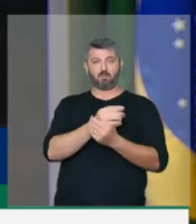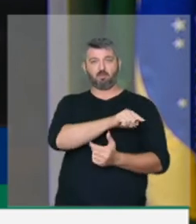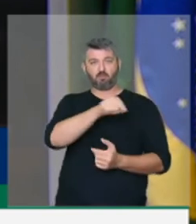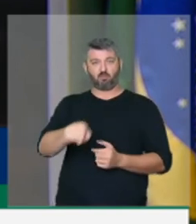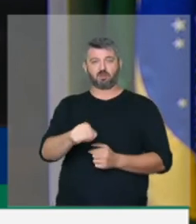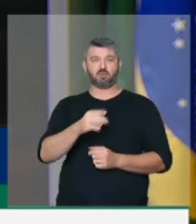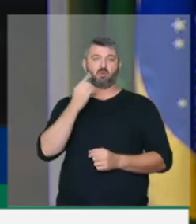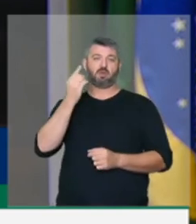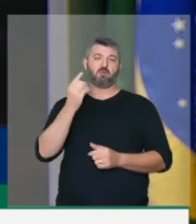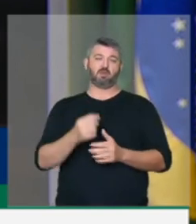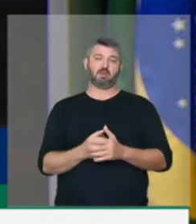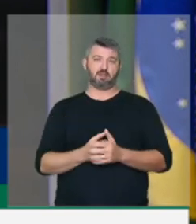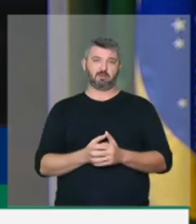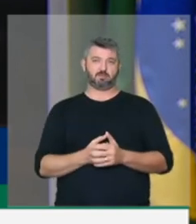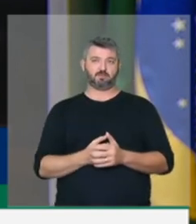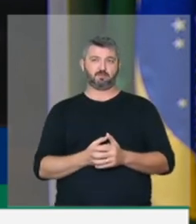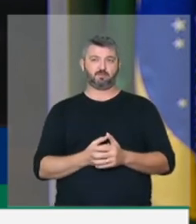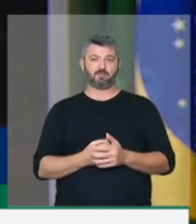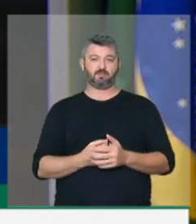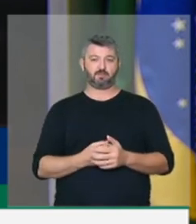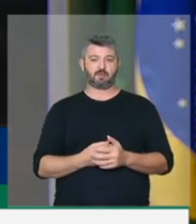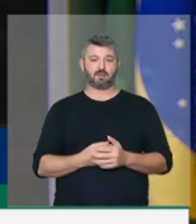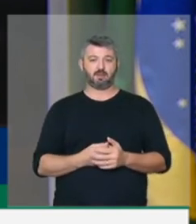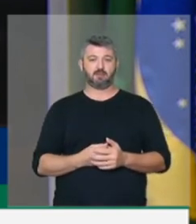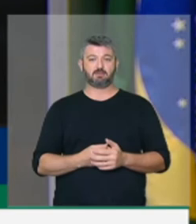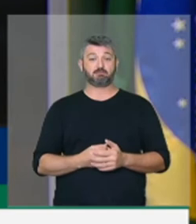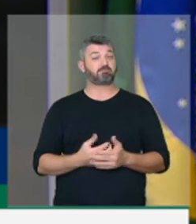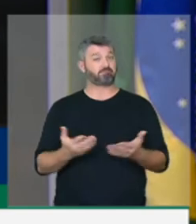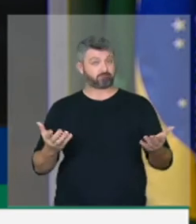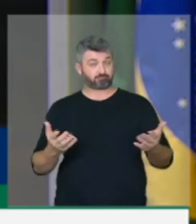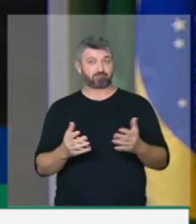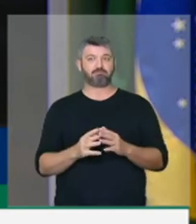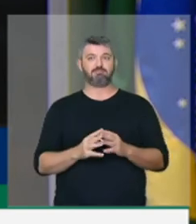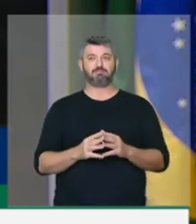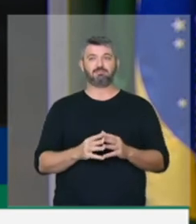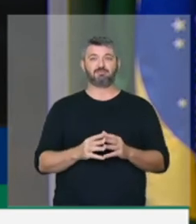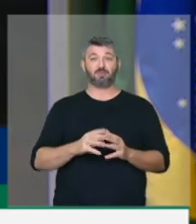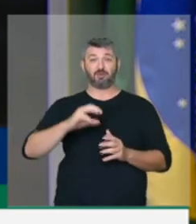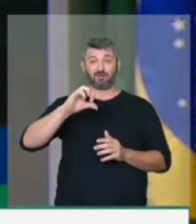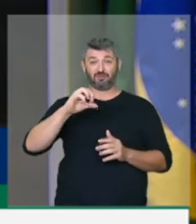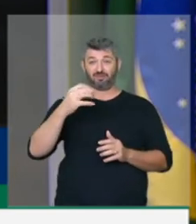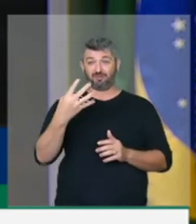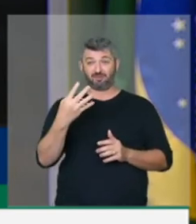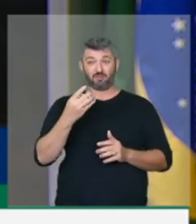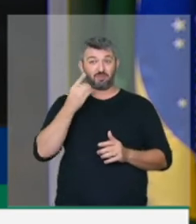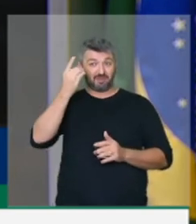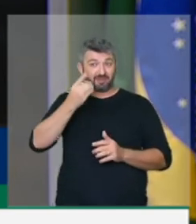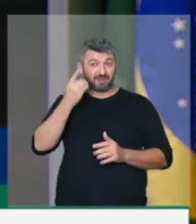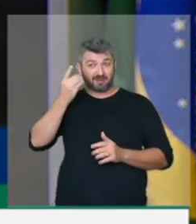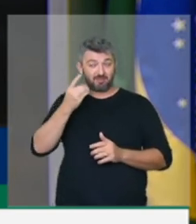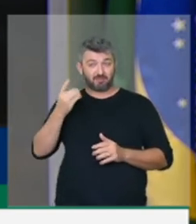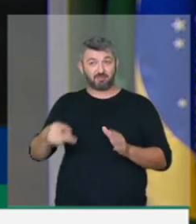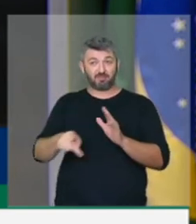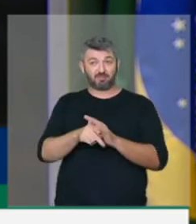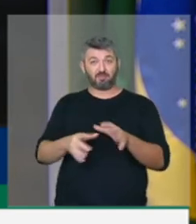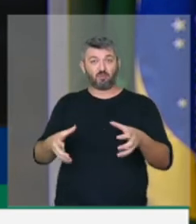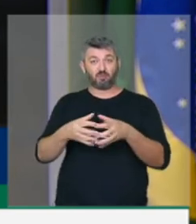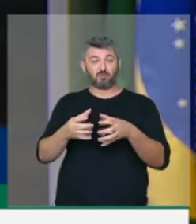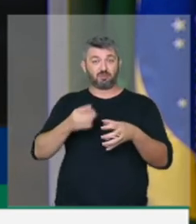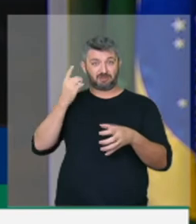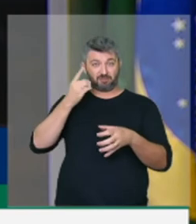aquele deputado pela sua fala. E mesmo 94 deputados que compunham a base do